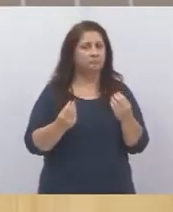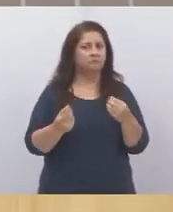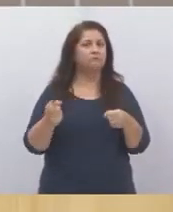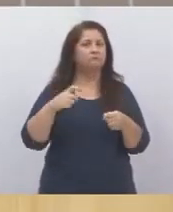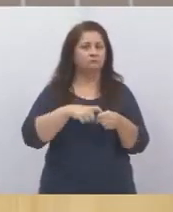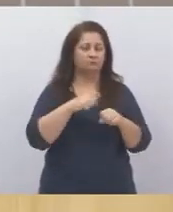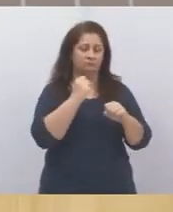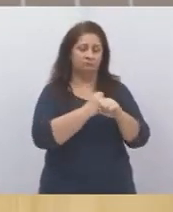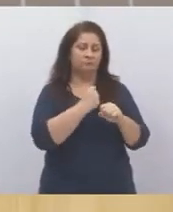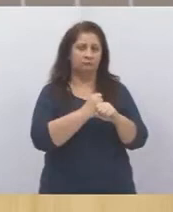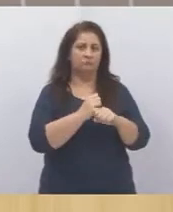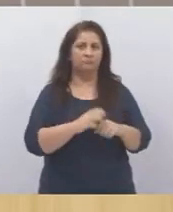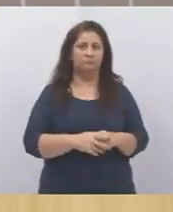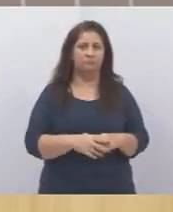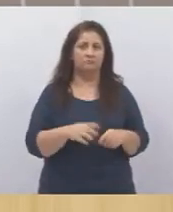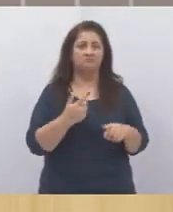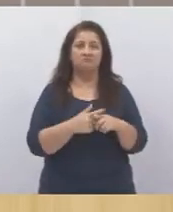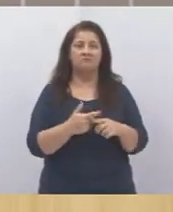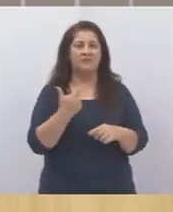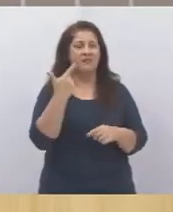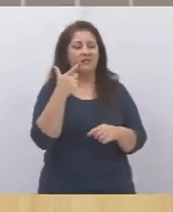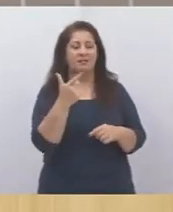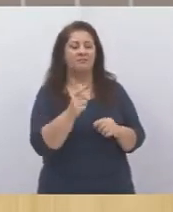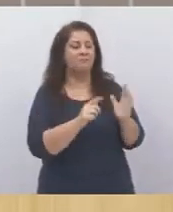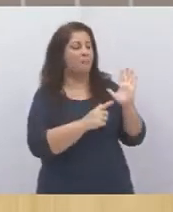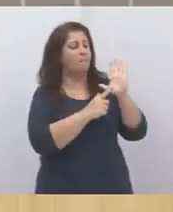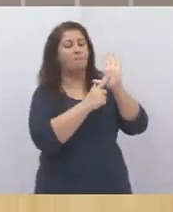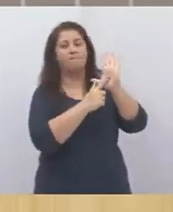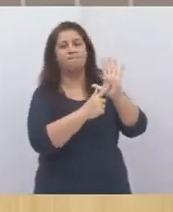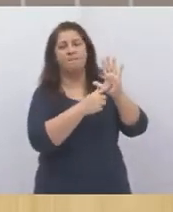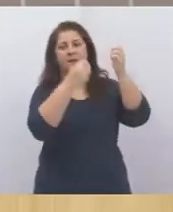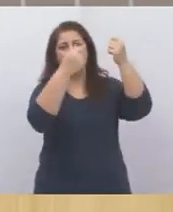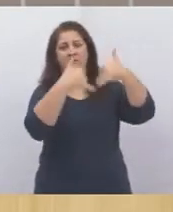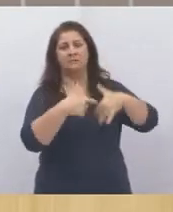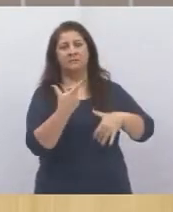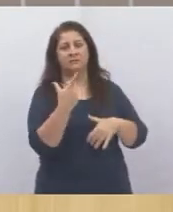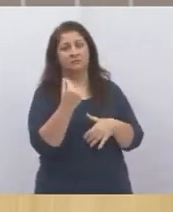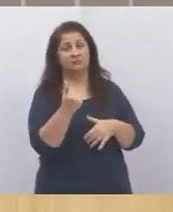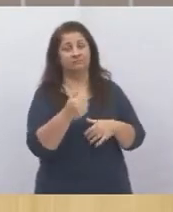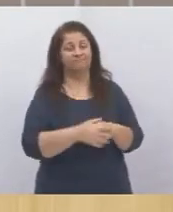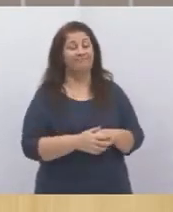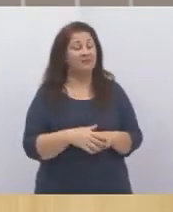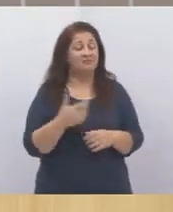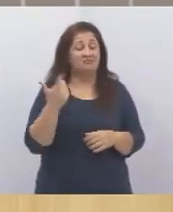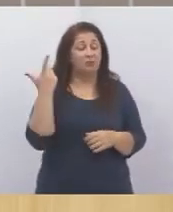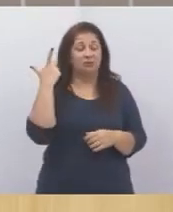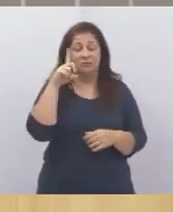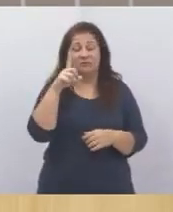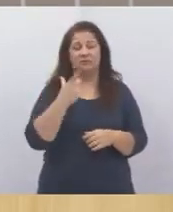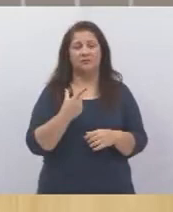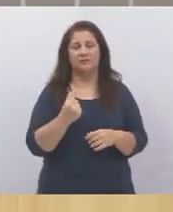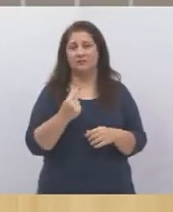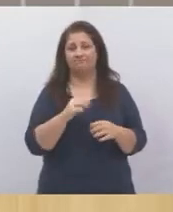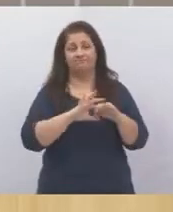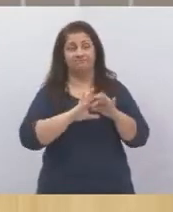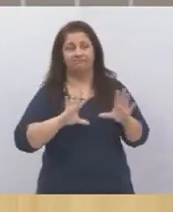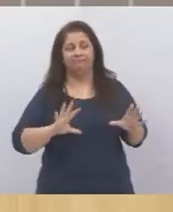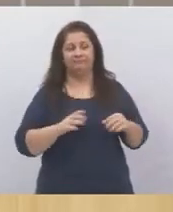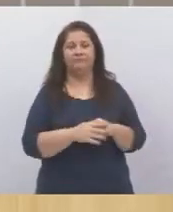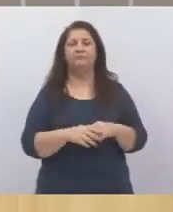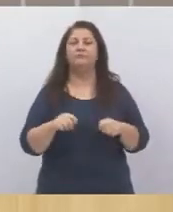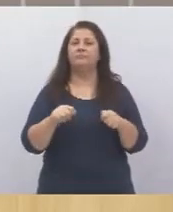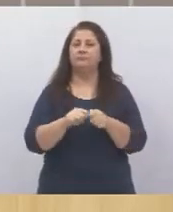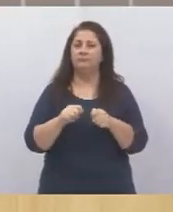mais por falta de prestação de contas da início não havia liberação de recurso foi feito um novo